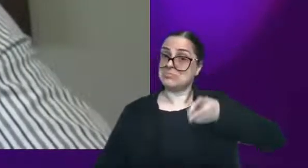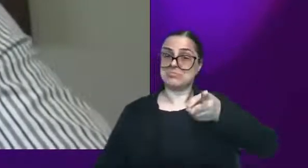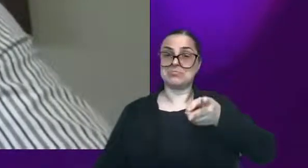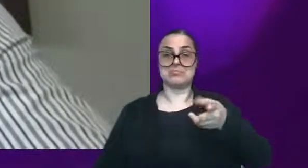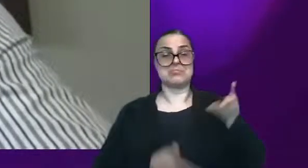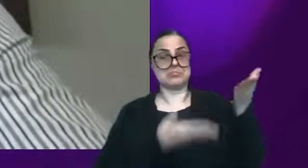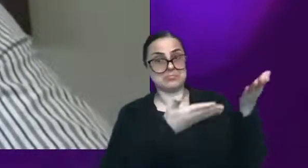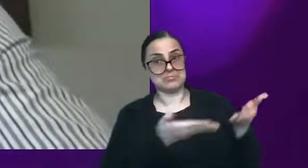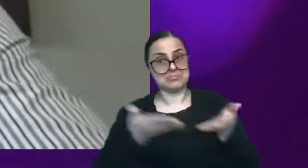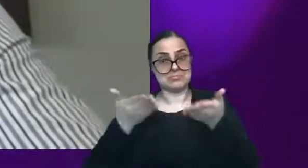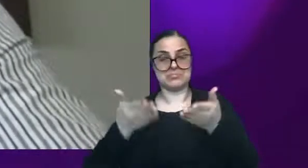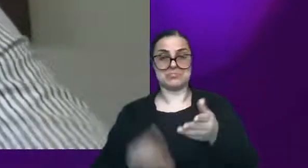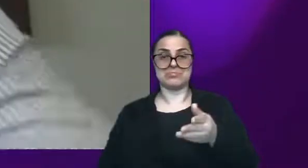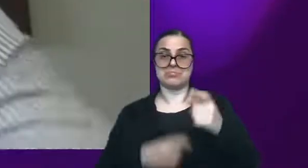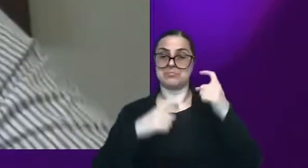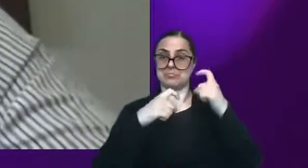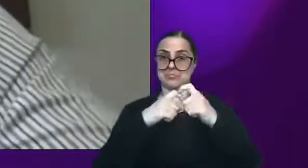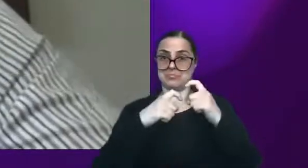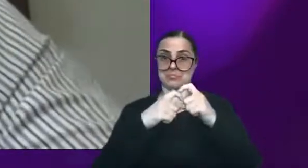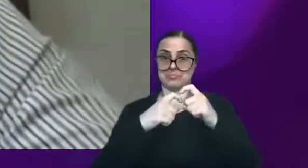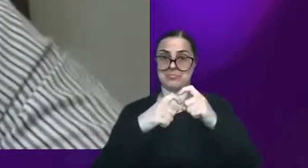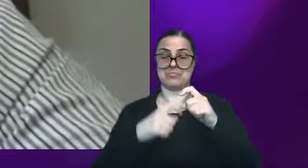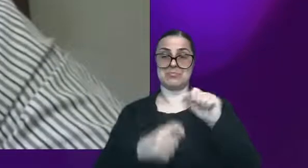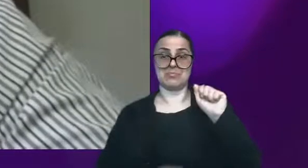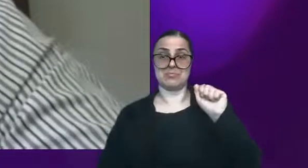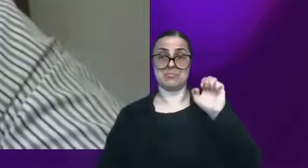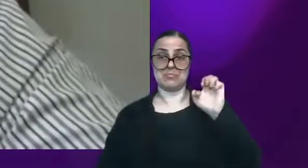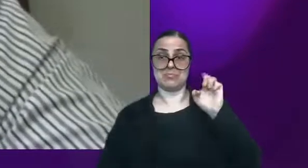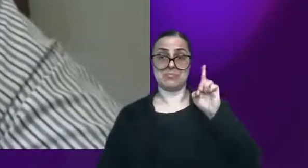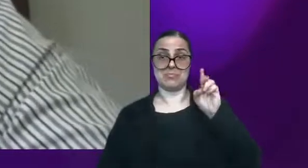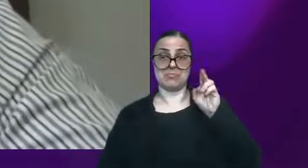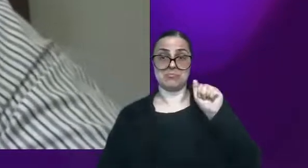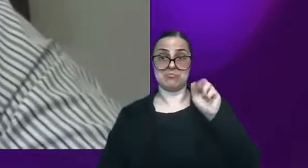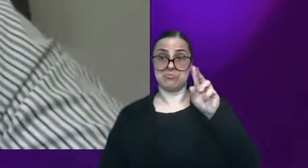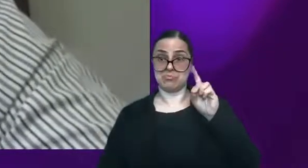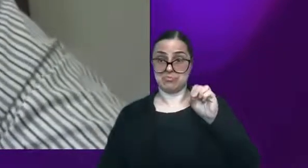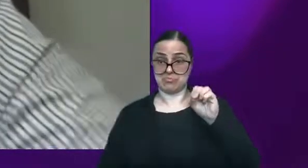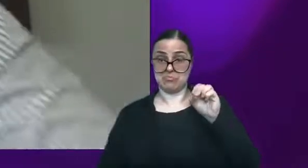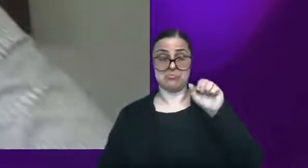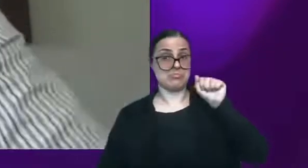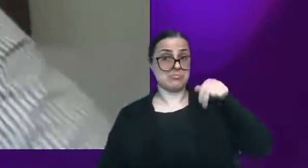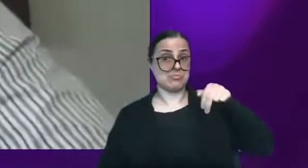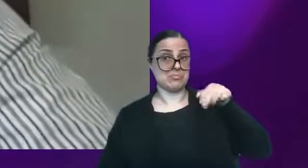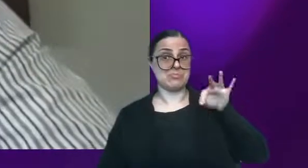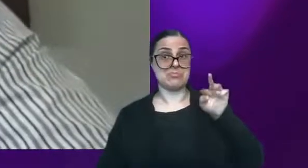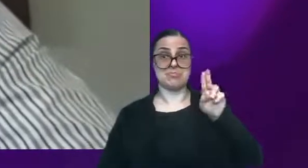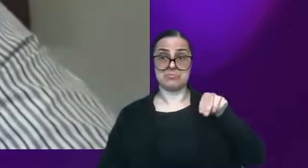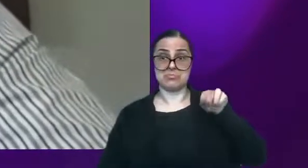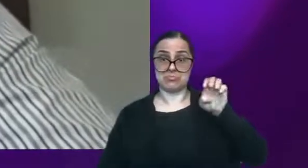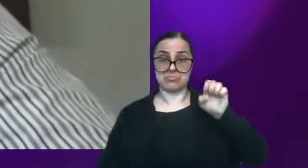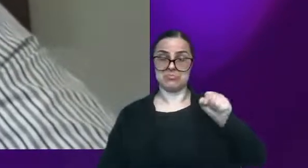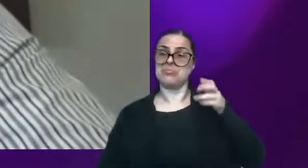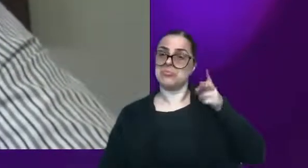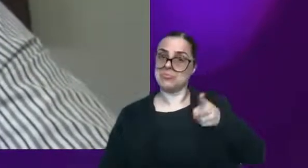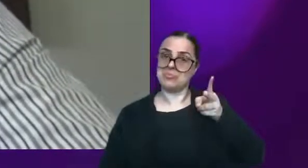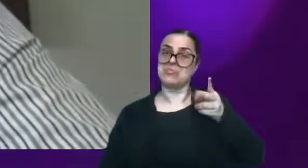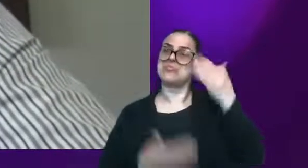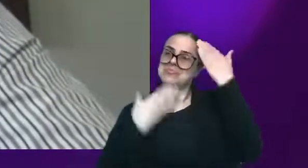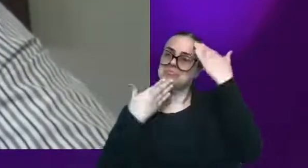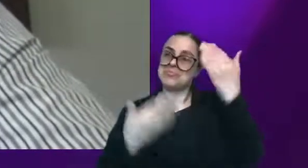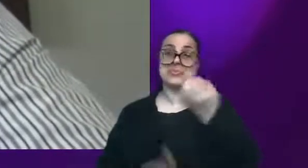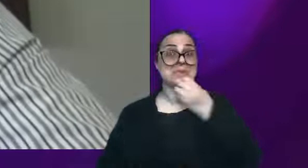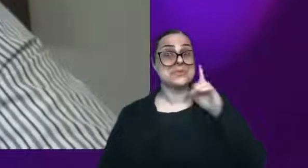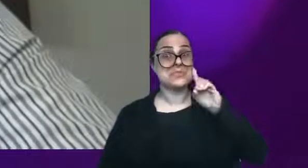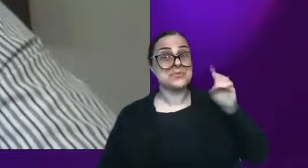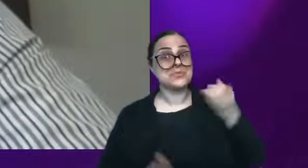o Dr. Eduardo Antunes, para dar seguimento ao nosso programa. Muito obrigado a todos, um bom dia.